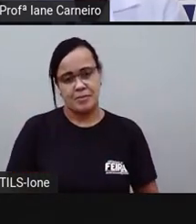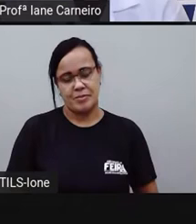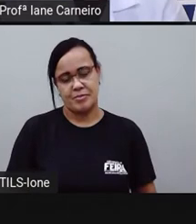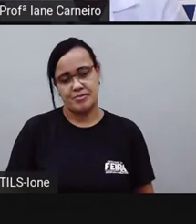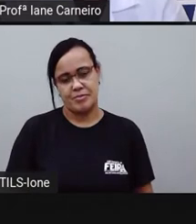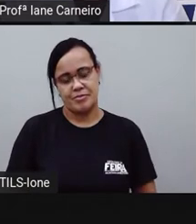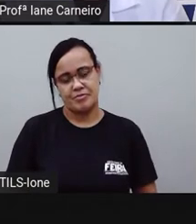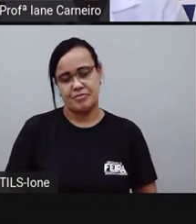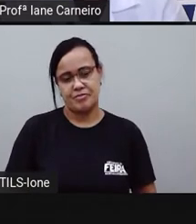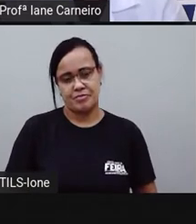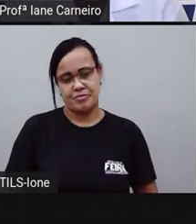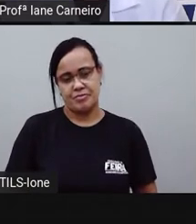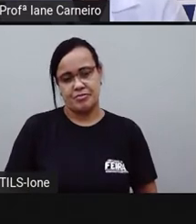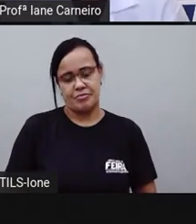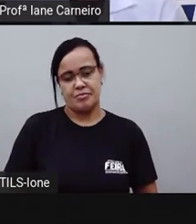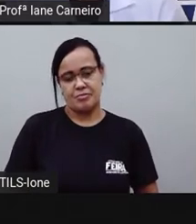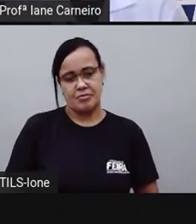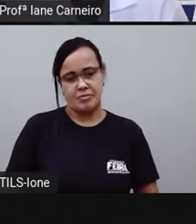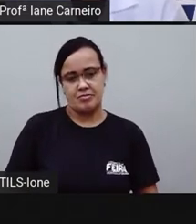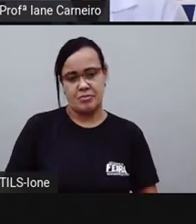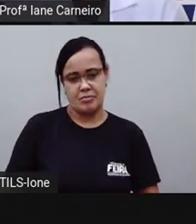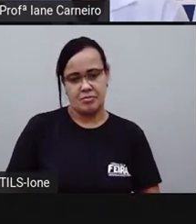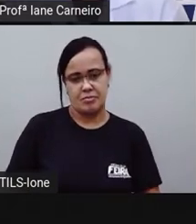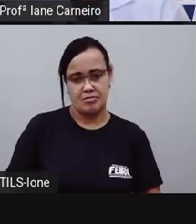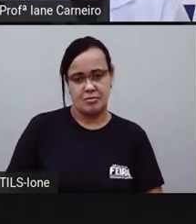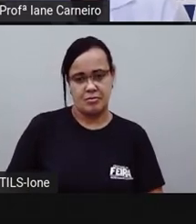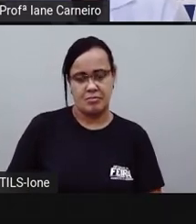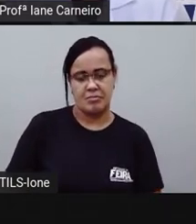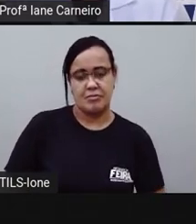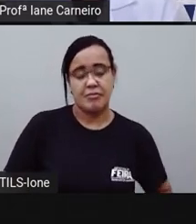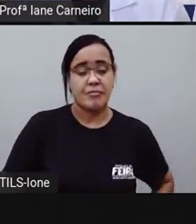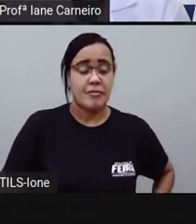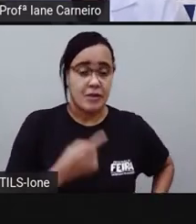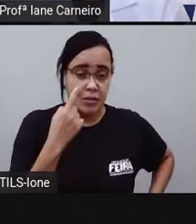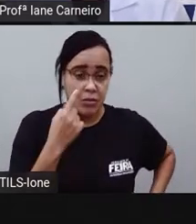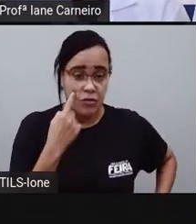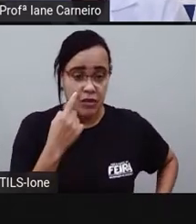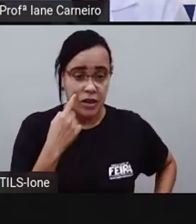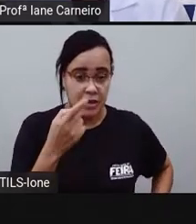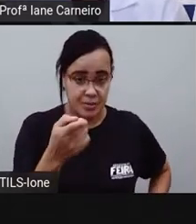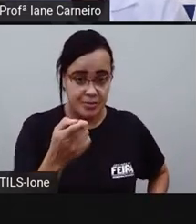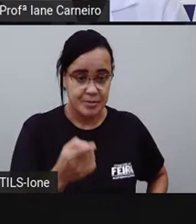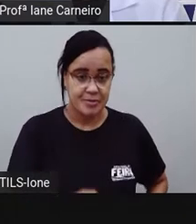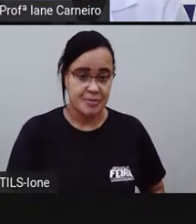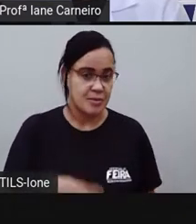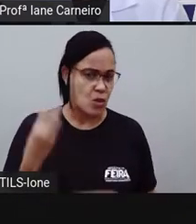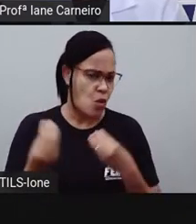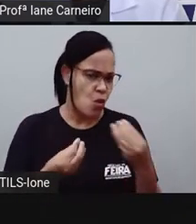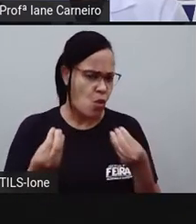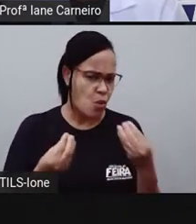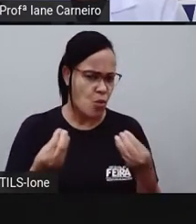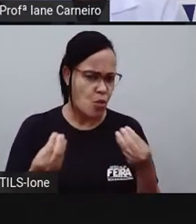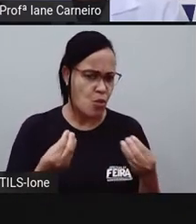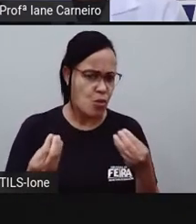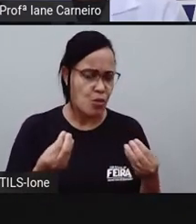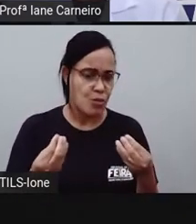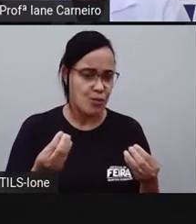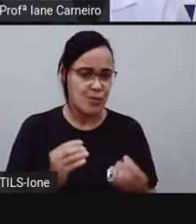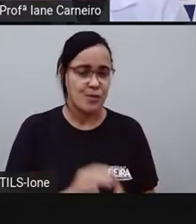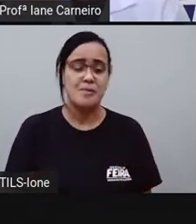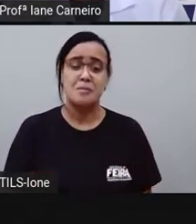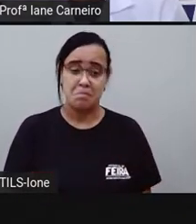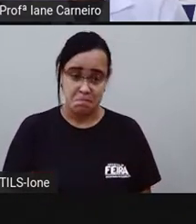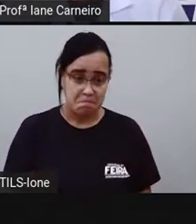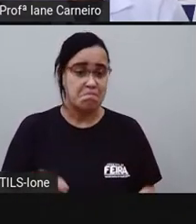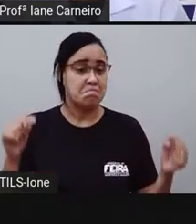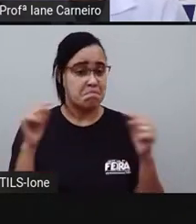E aí? Vamos ver? Tenta montar aí algo com esses três palitos. Uma forma geométrica